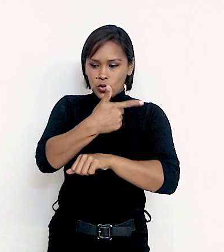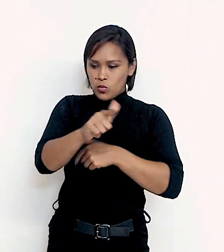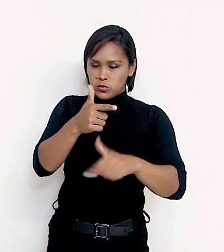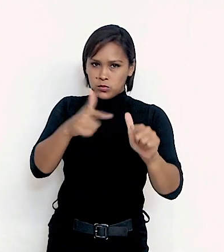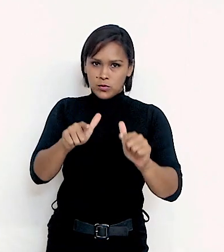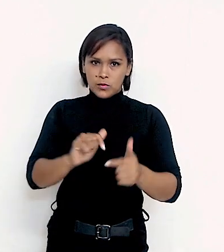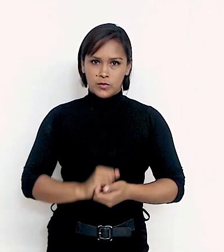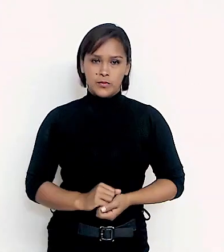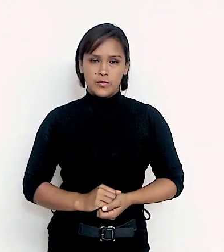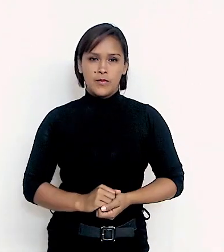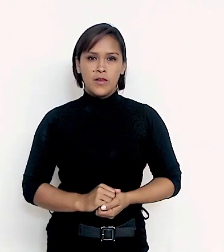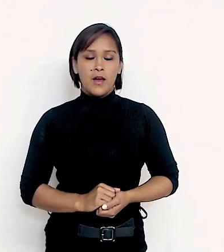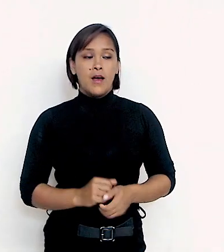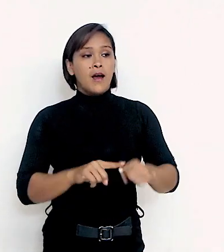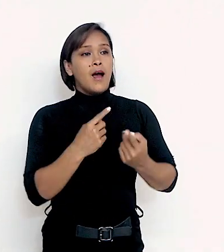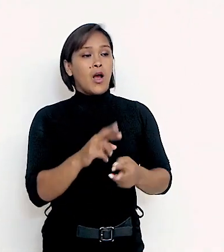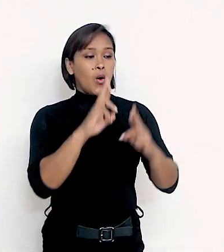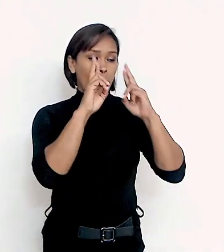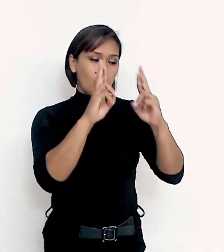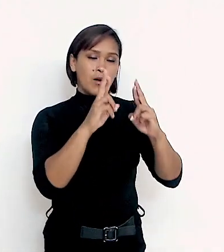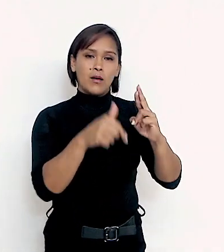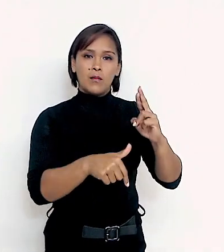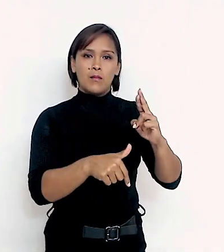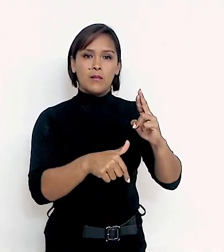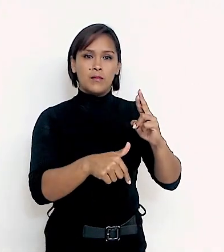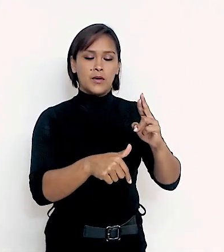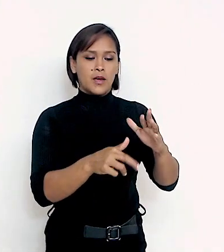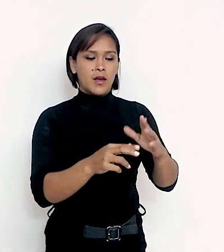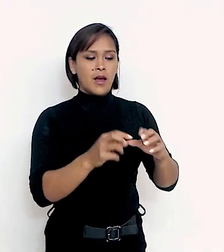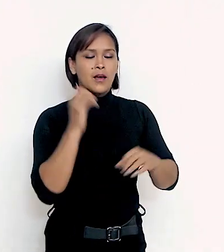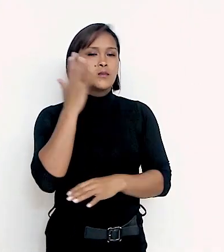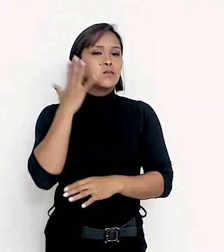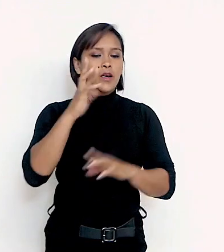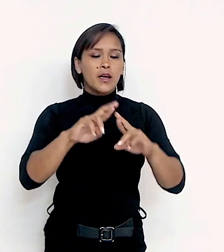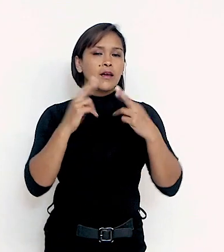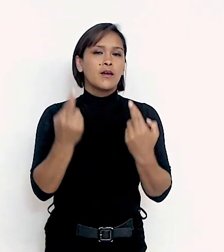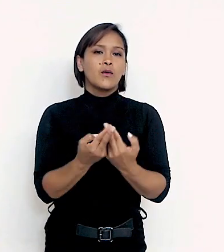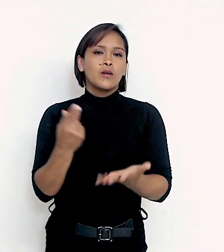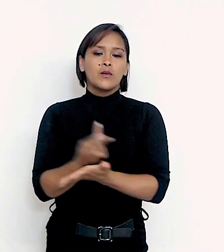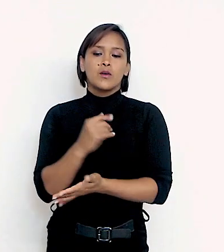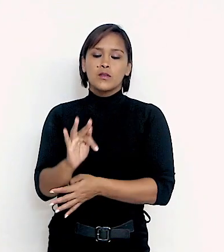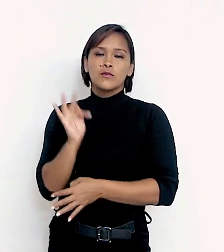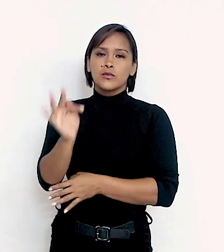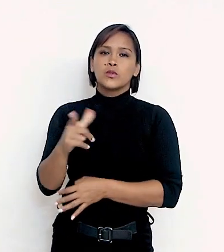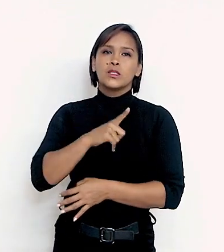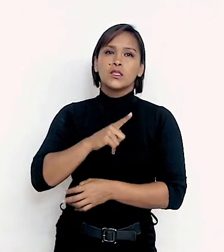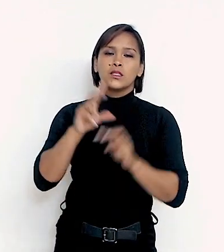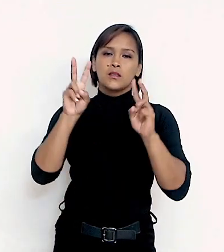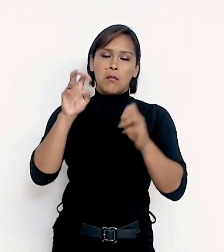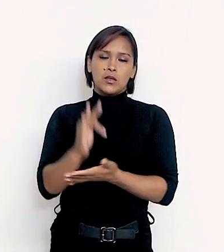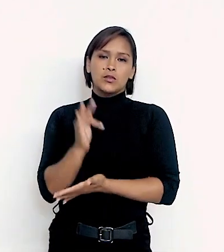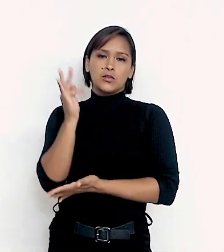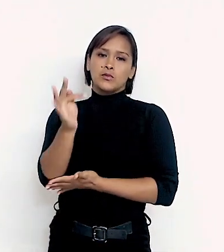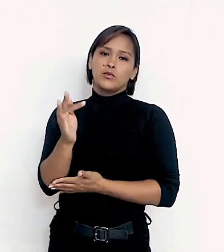Oi erdo que diz respeito a essa essa conferência essa reunião com o que ocorrerá a sessão temática Que